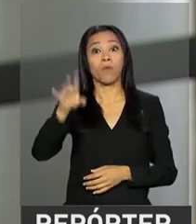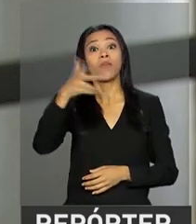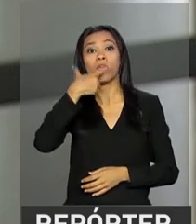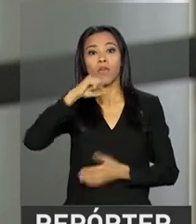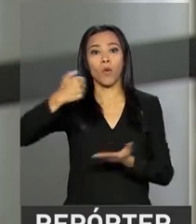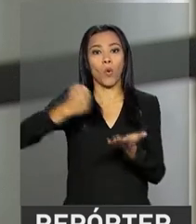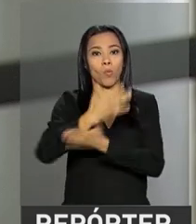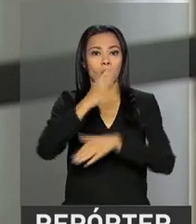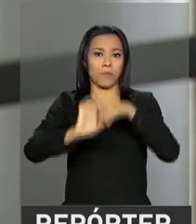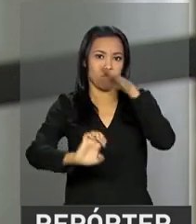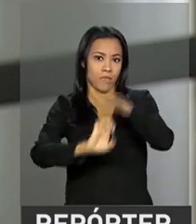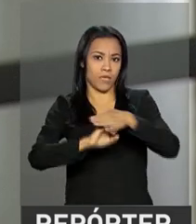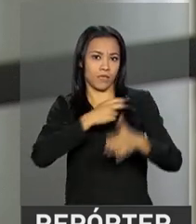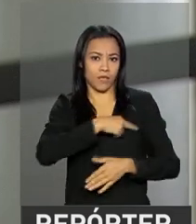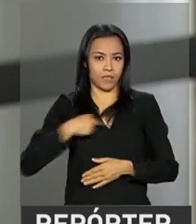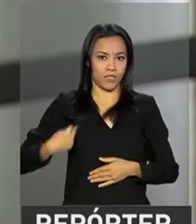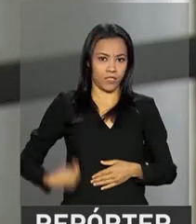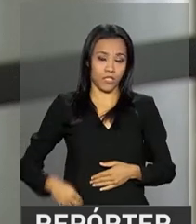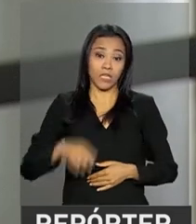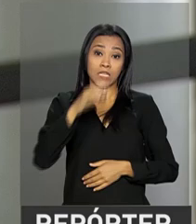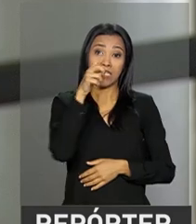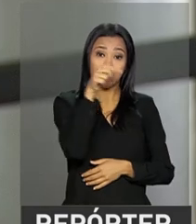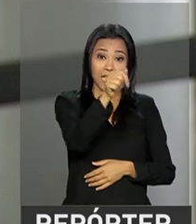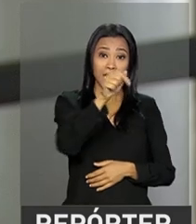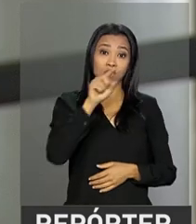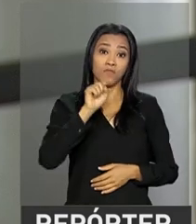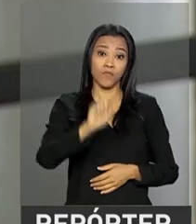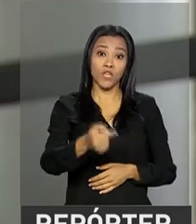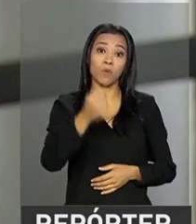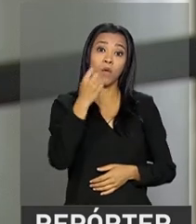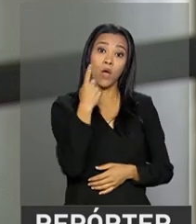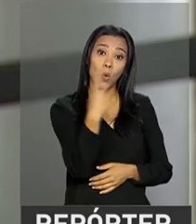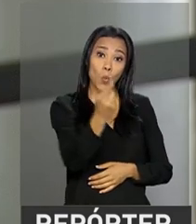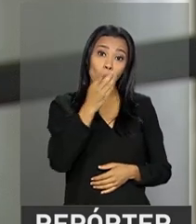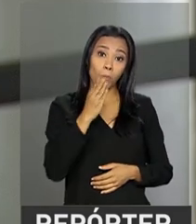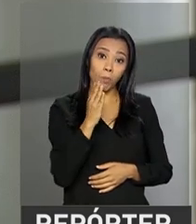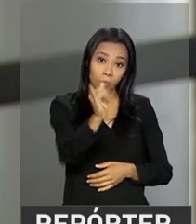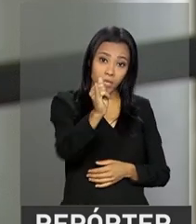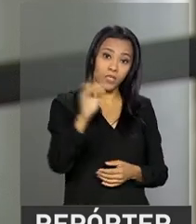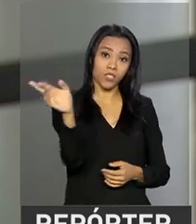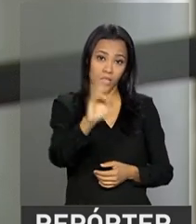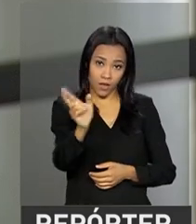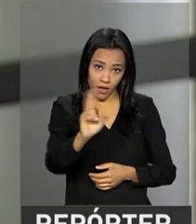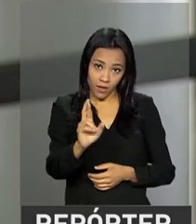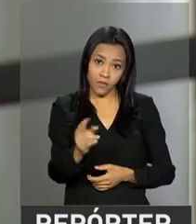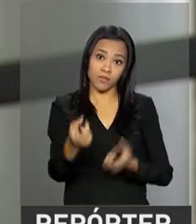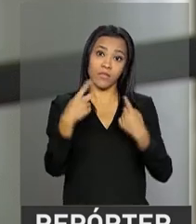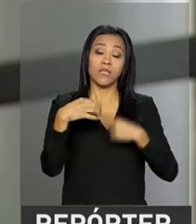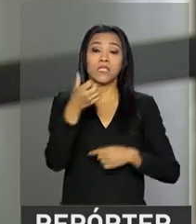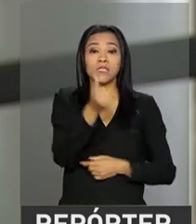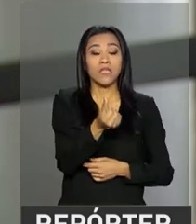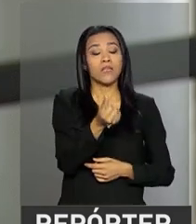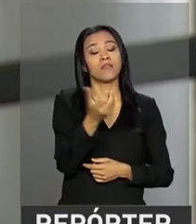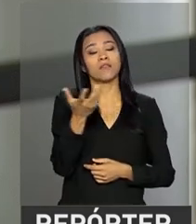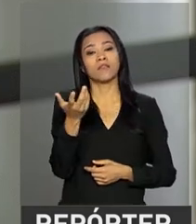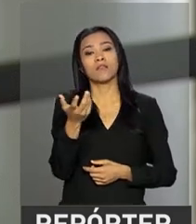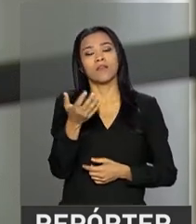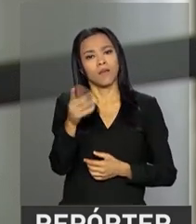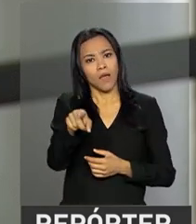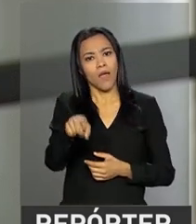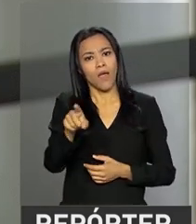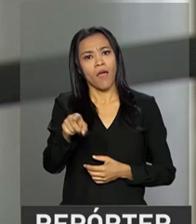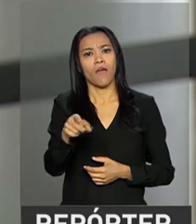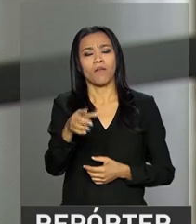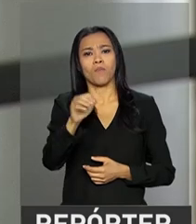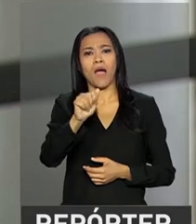por 7,1 bilhões de reais 6,51 por cento de ágio ou seja acima do